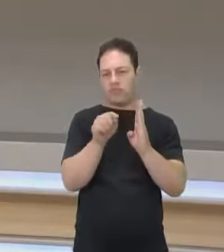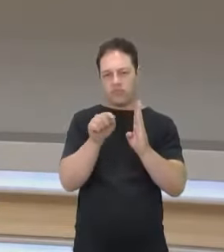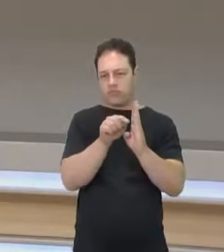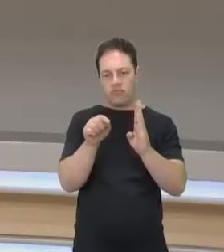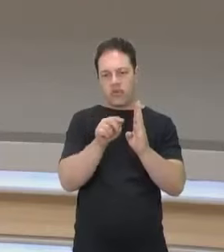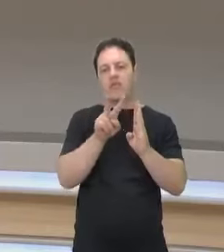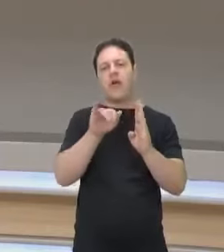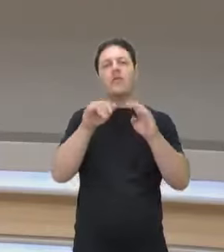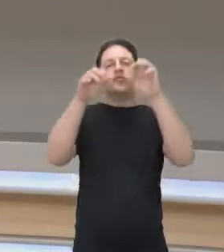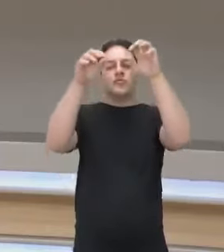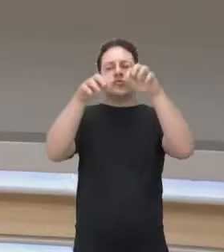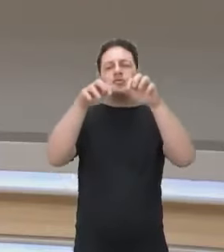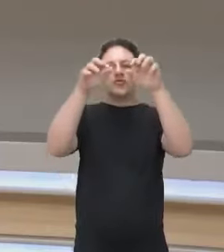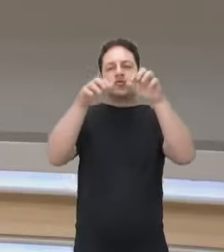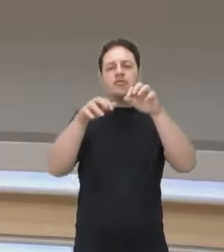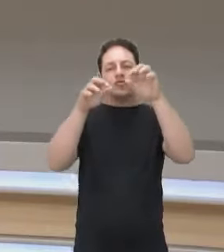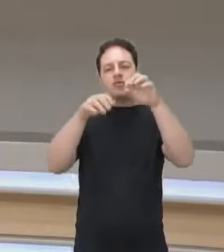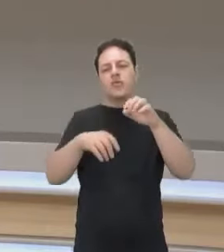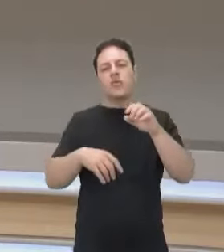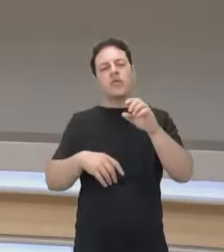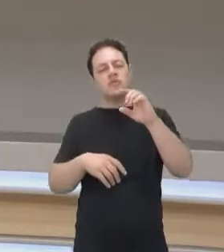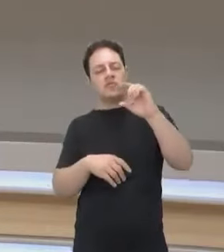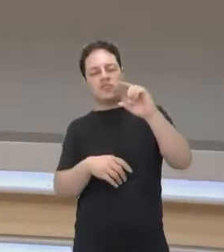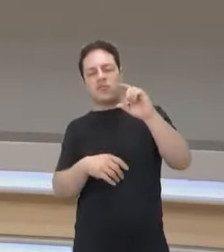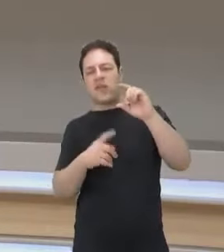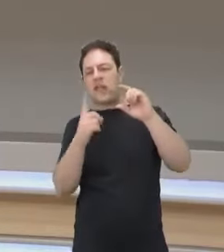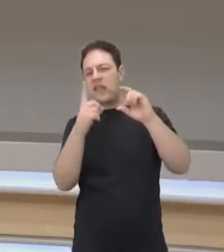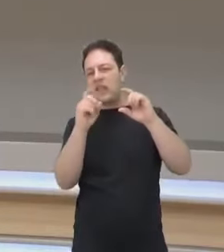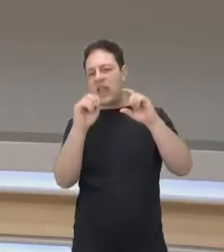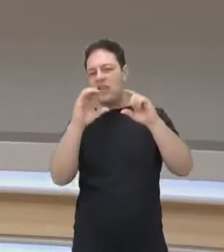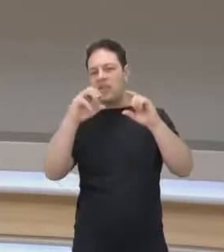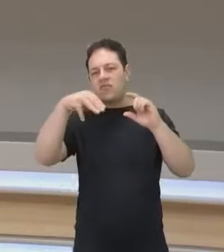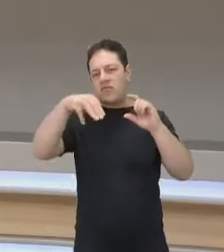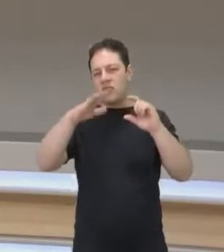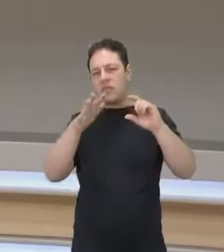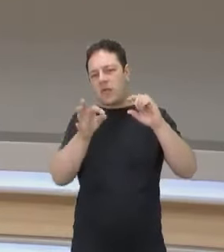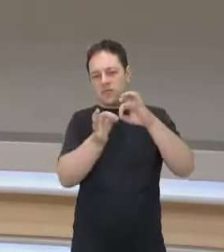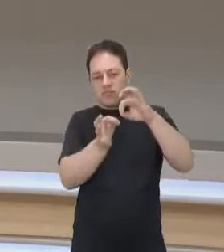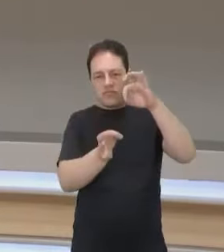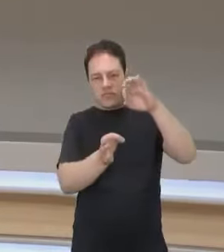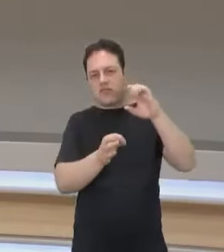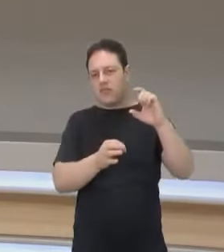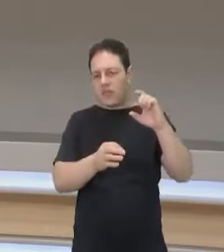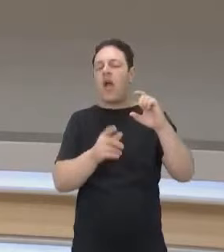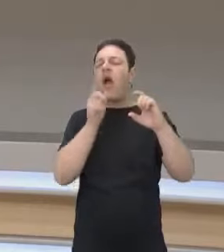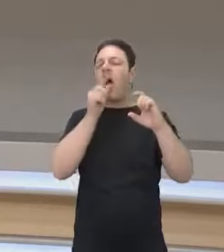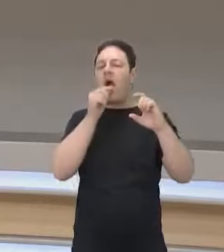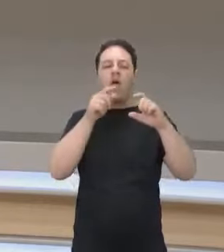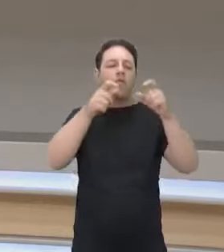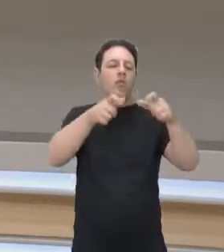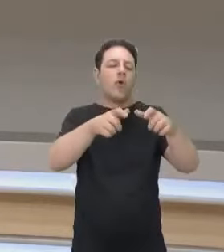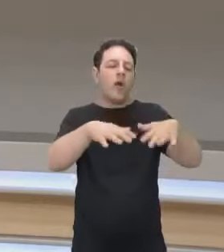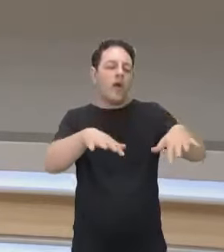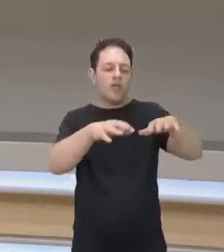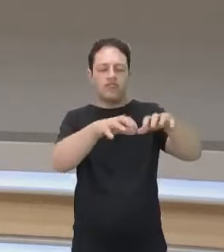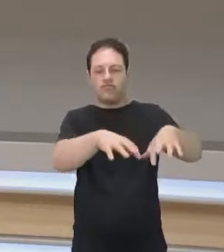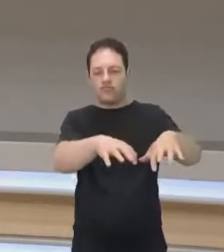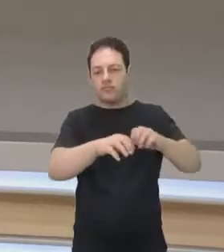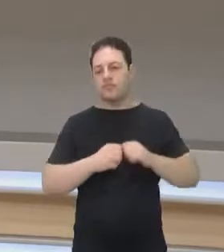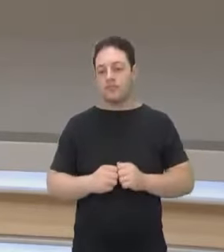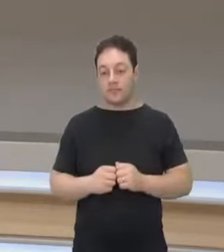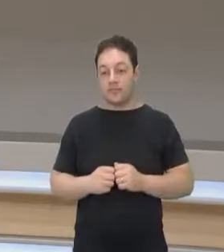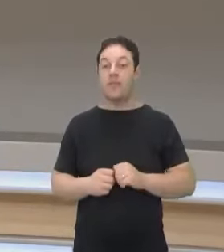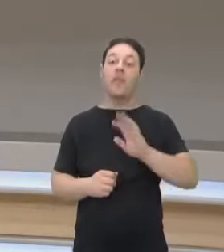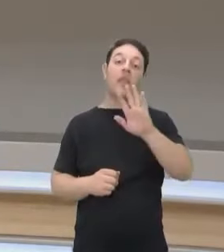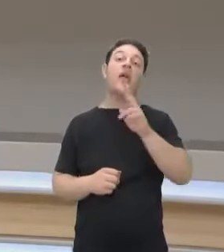tempo vai chover uma camada de 10 centímetros de água em um determinado território. Né?